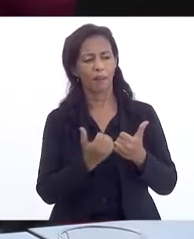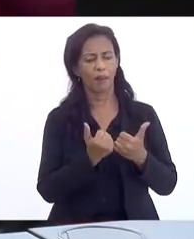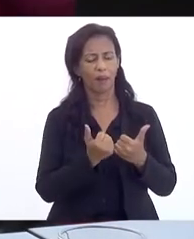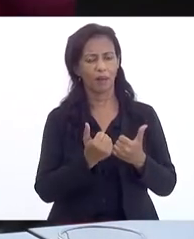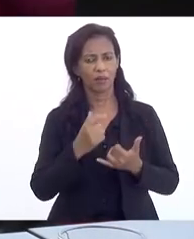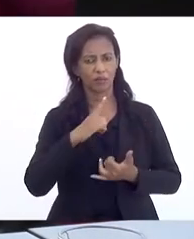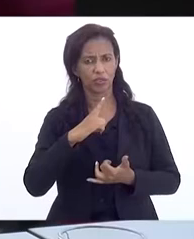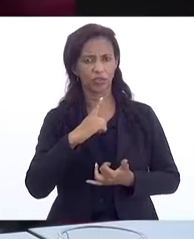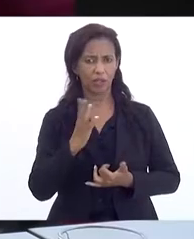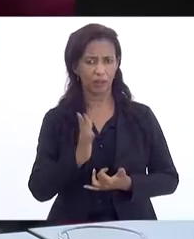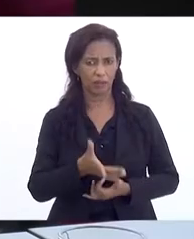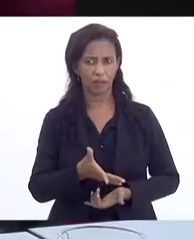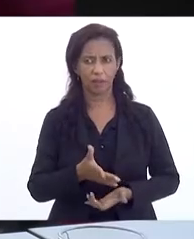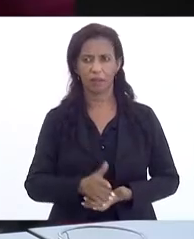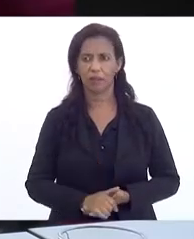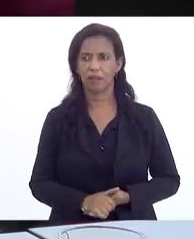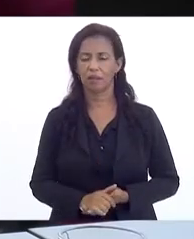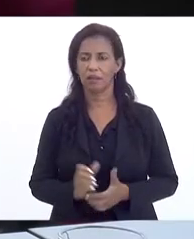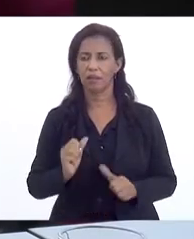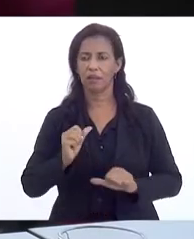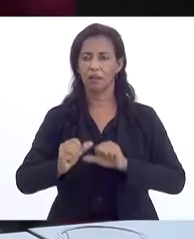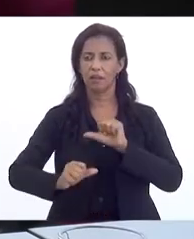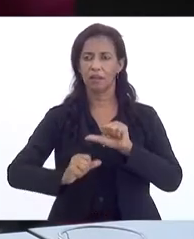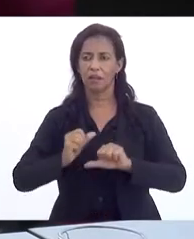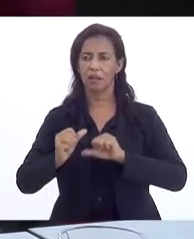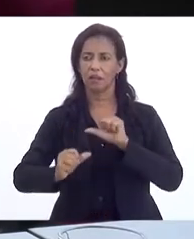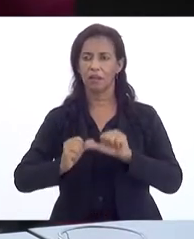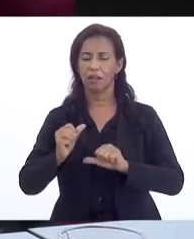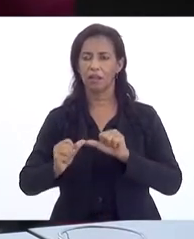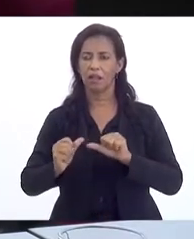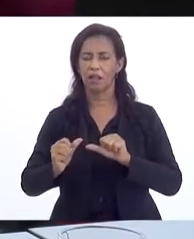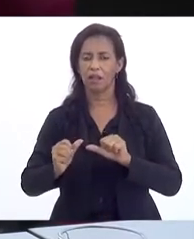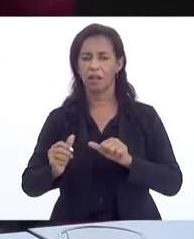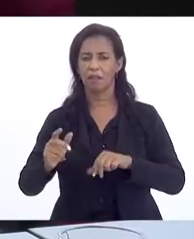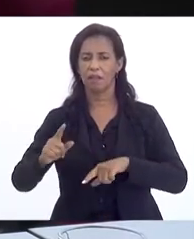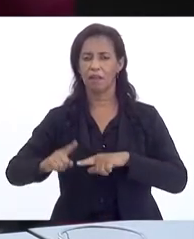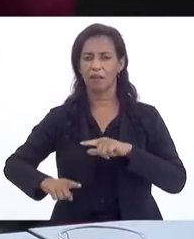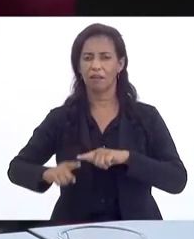está edificado, e transforma num bem imaterial?